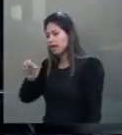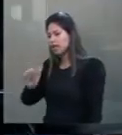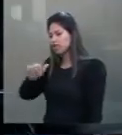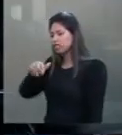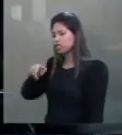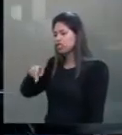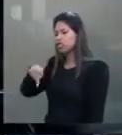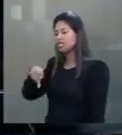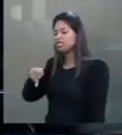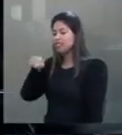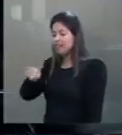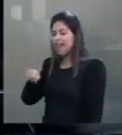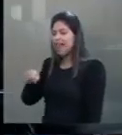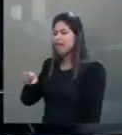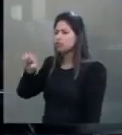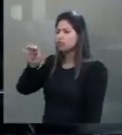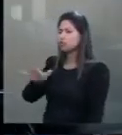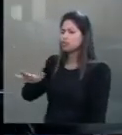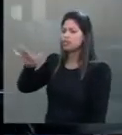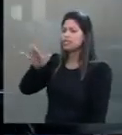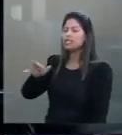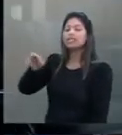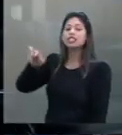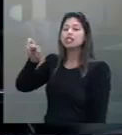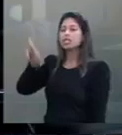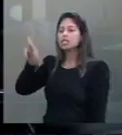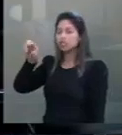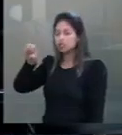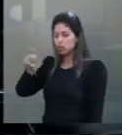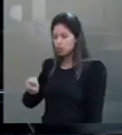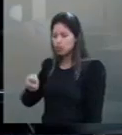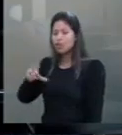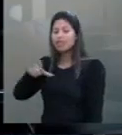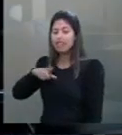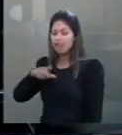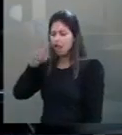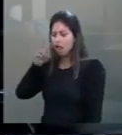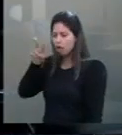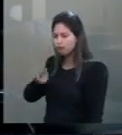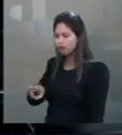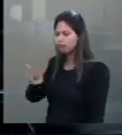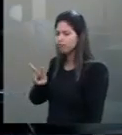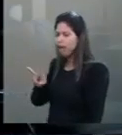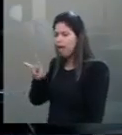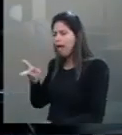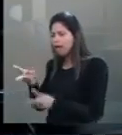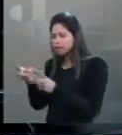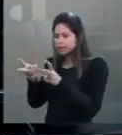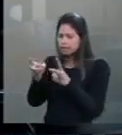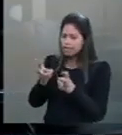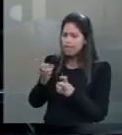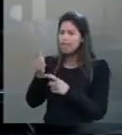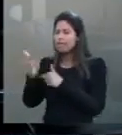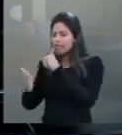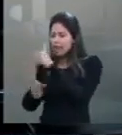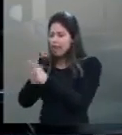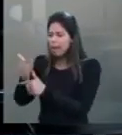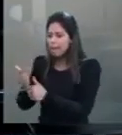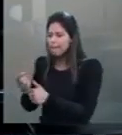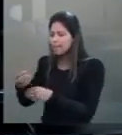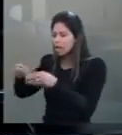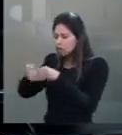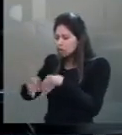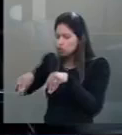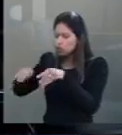Sul. Lá eu pude conferir de perto a vida de quem trabalha com a terra, de quem adormece com as estrelas e